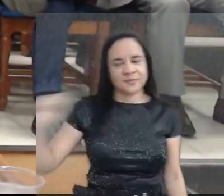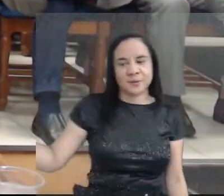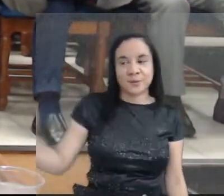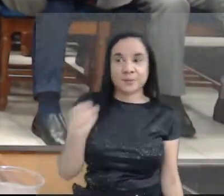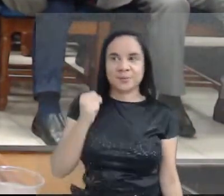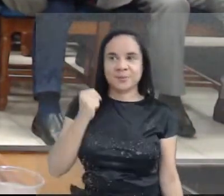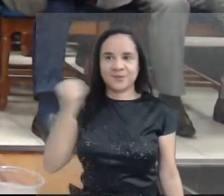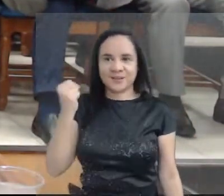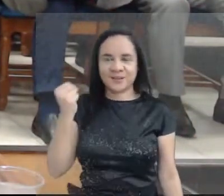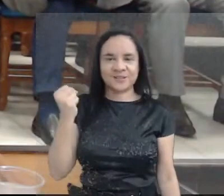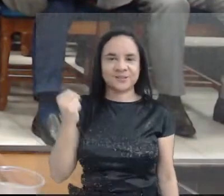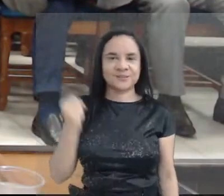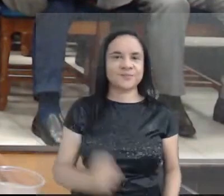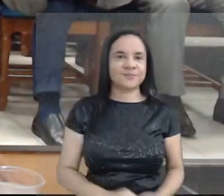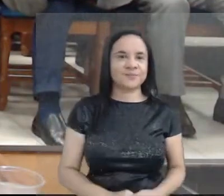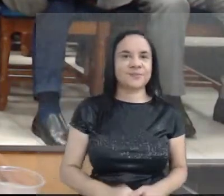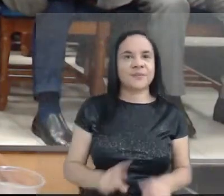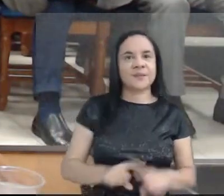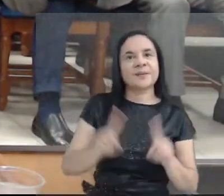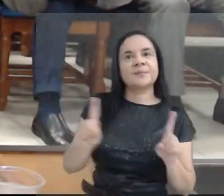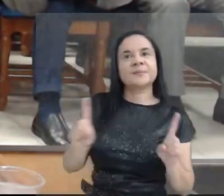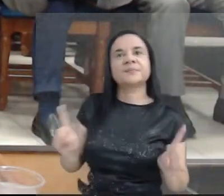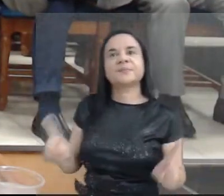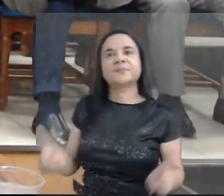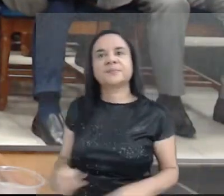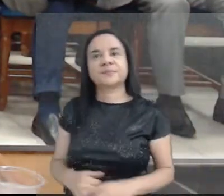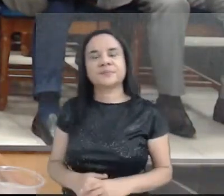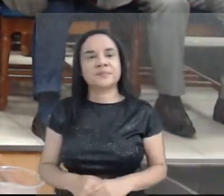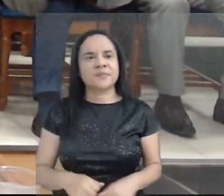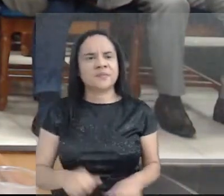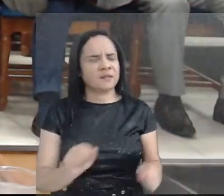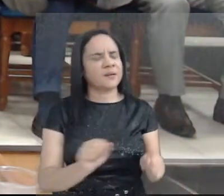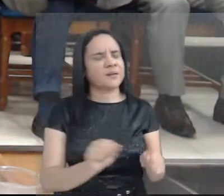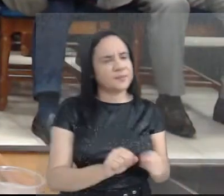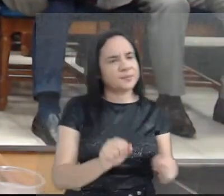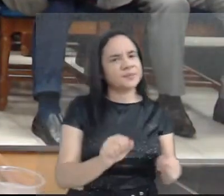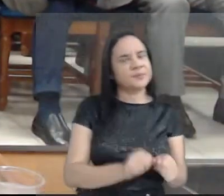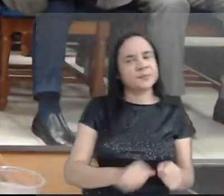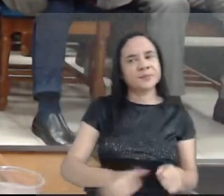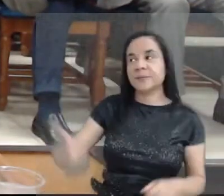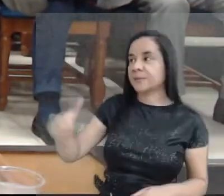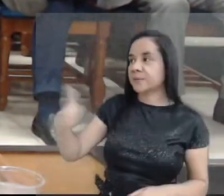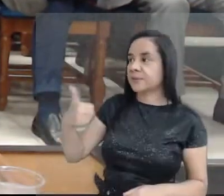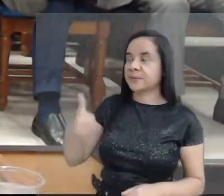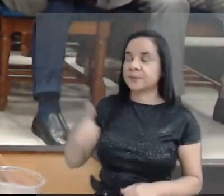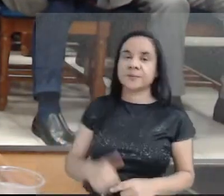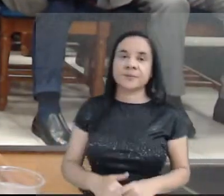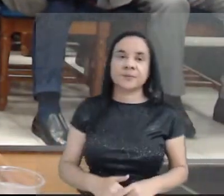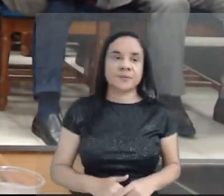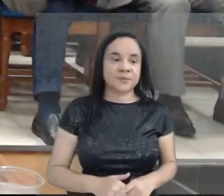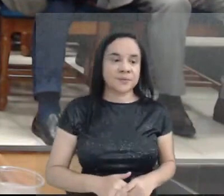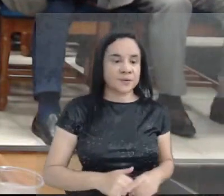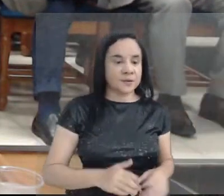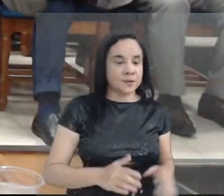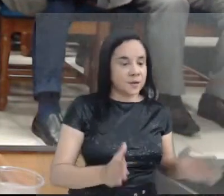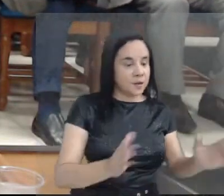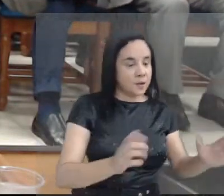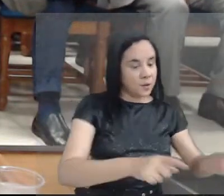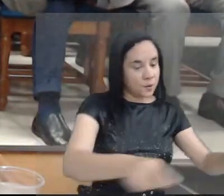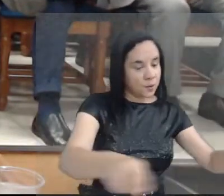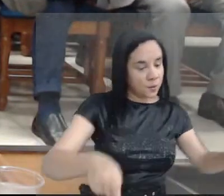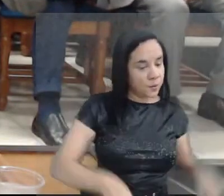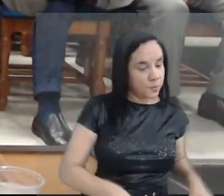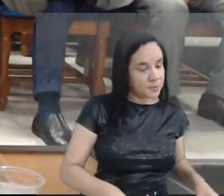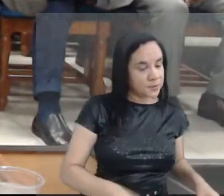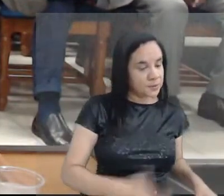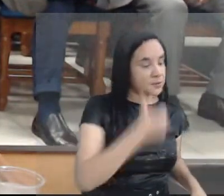teve. Mas com tudo isso, ele montou, ele fez, primeiro, o pátio das mulheres, o pátio dos